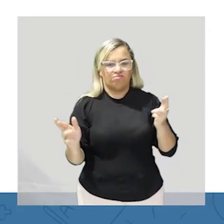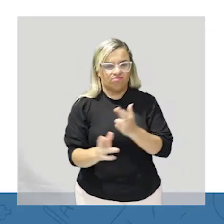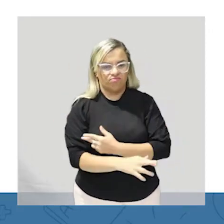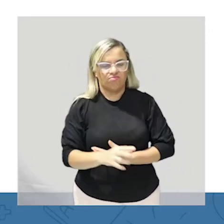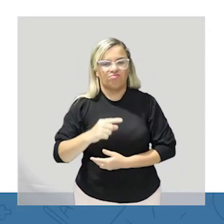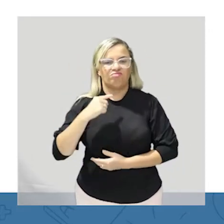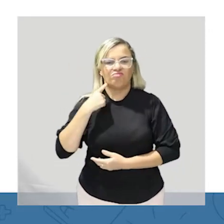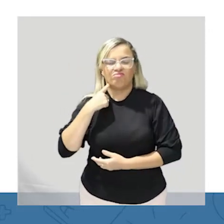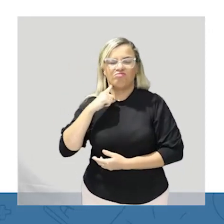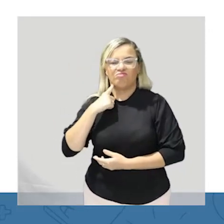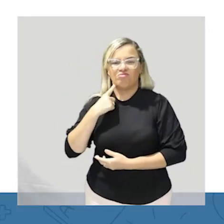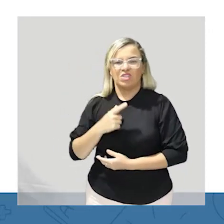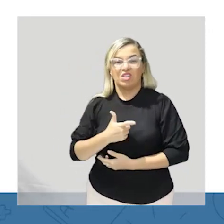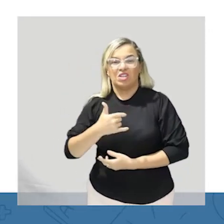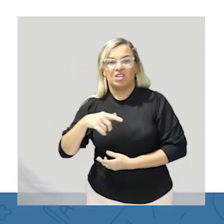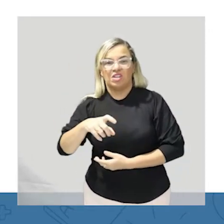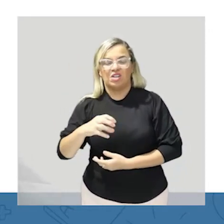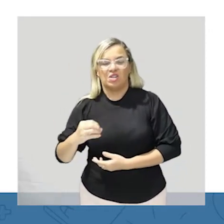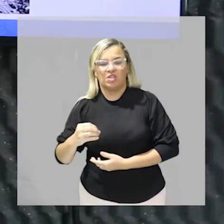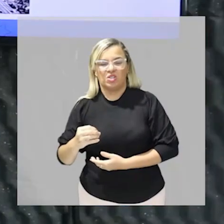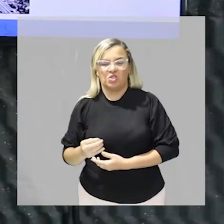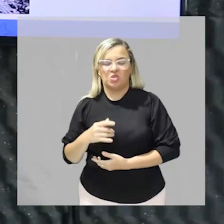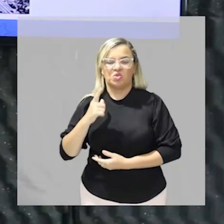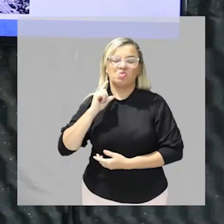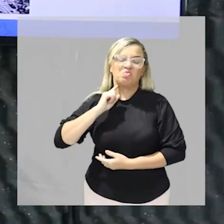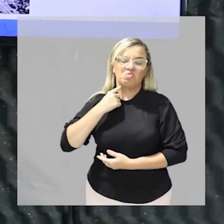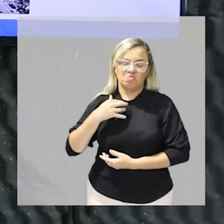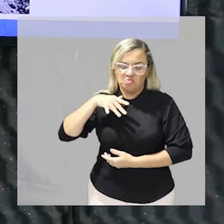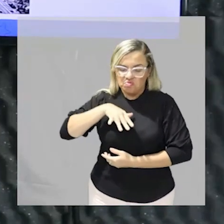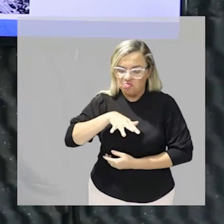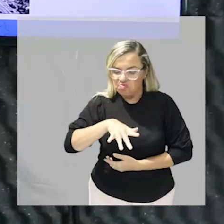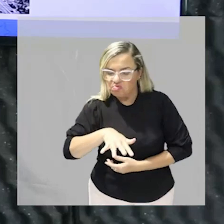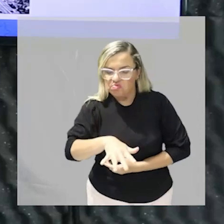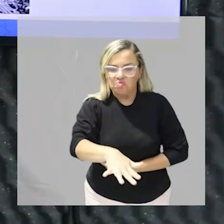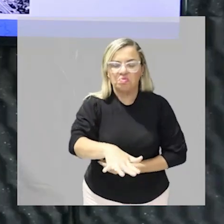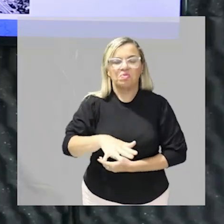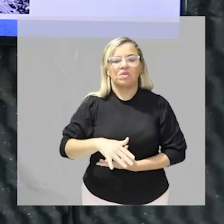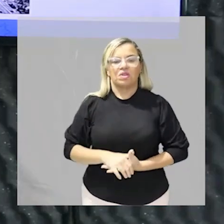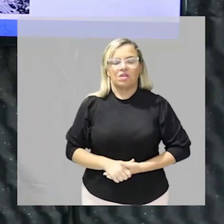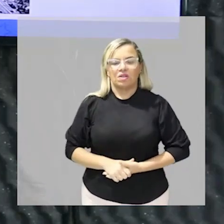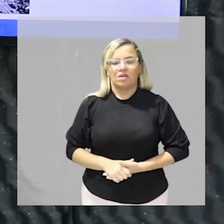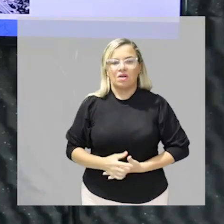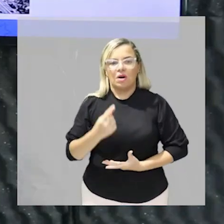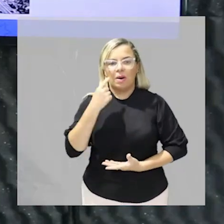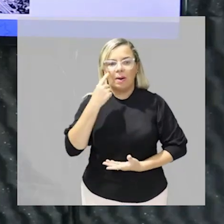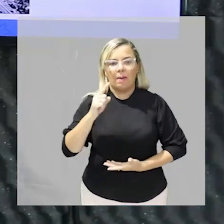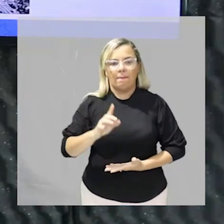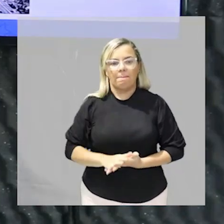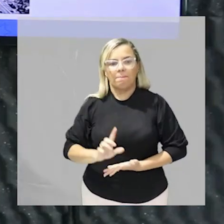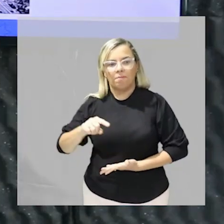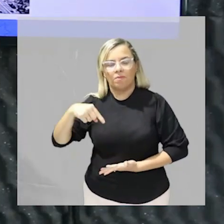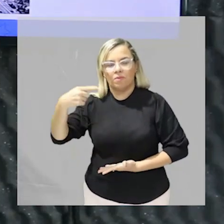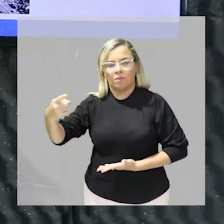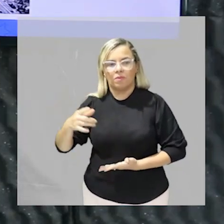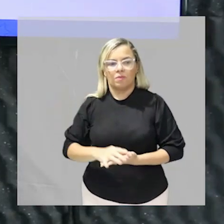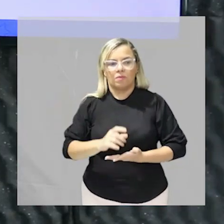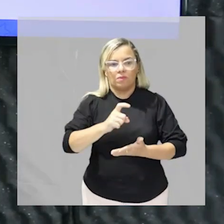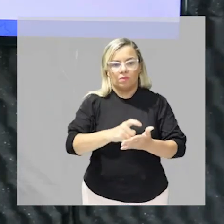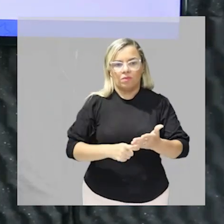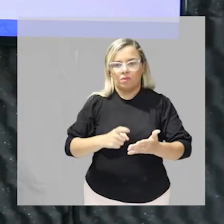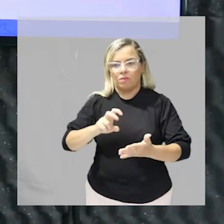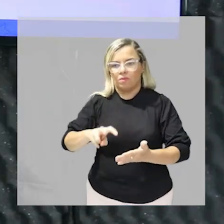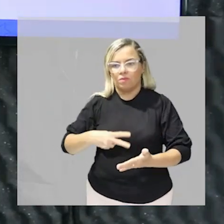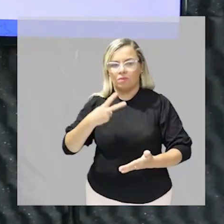a lixo, né, depositado nas suas águas. Bora ver agora o texto motivador. Texto 2, olha o que ele